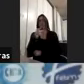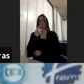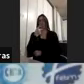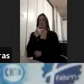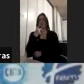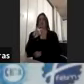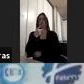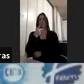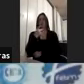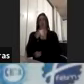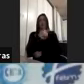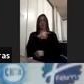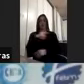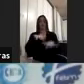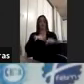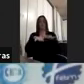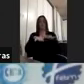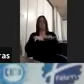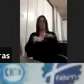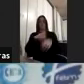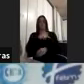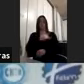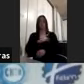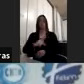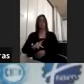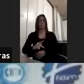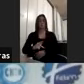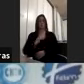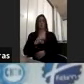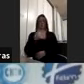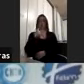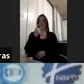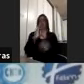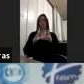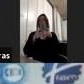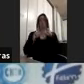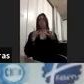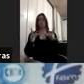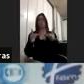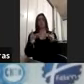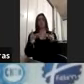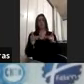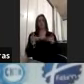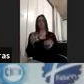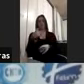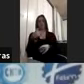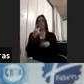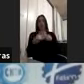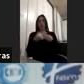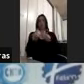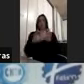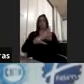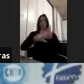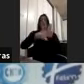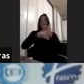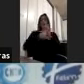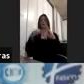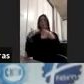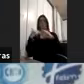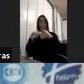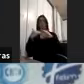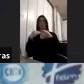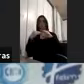Assembleia, no vídeo da Assembleia, quando você está dando conta aos seus pares lá na Assembleia, que você encaminhou um requerimento para o secretário